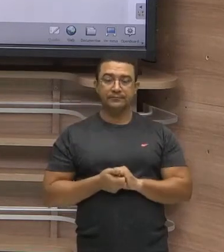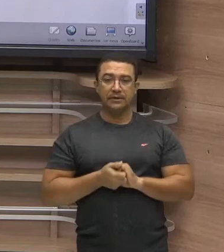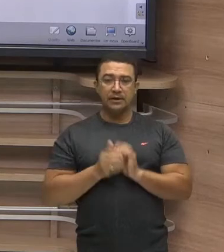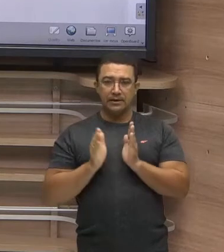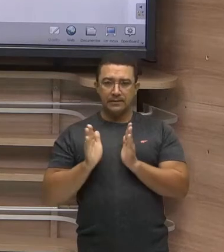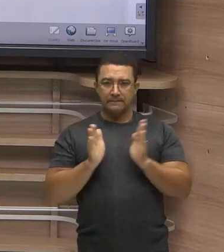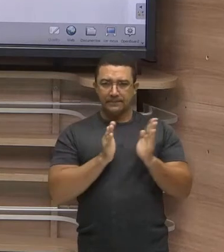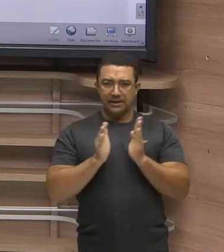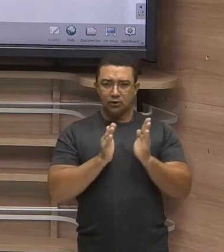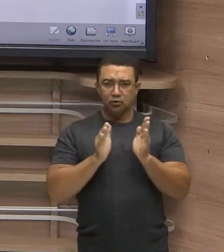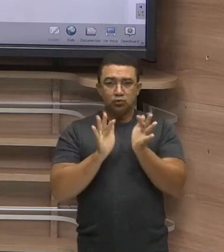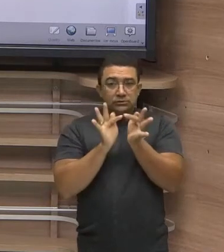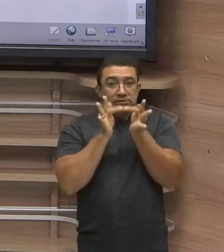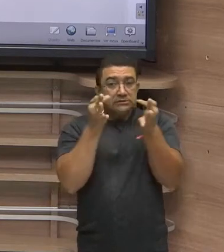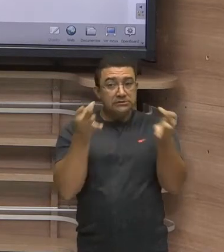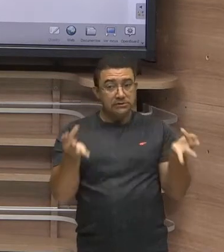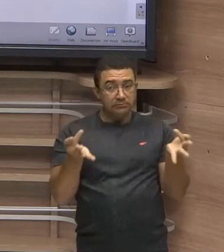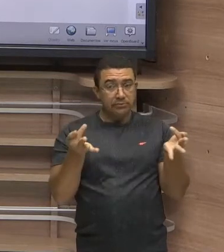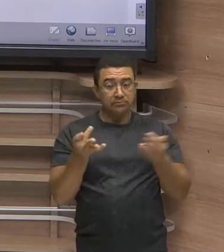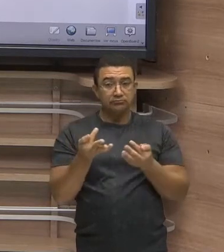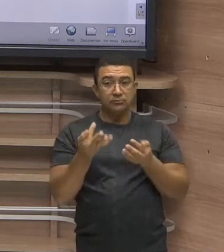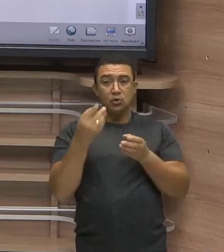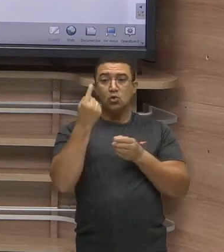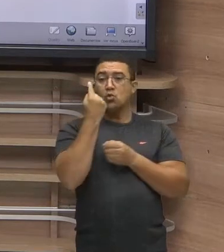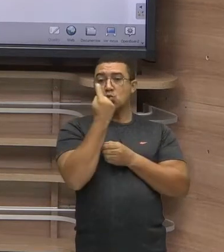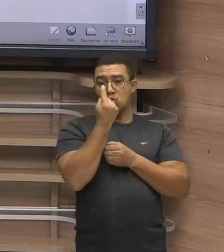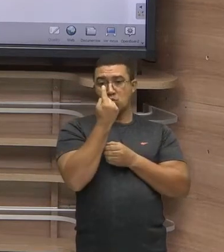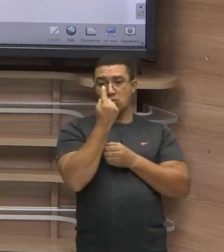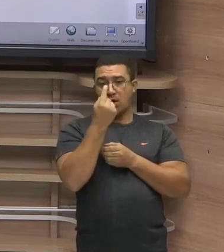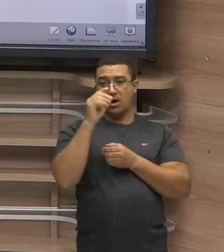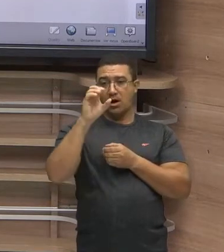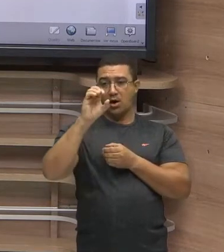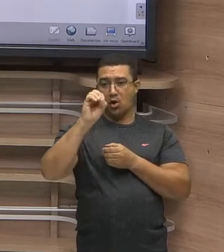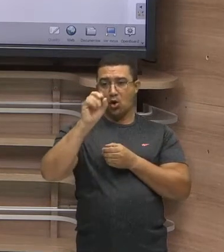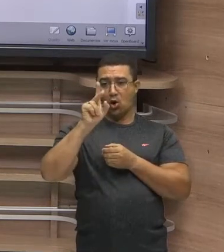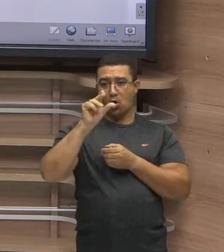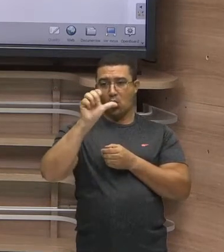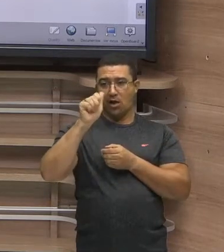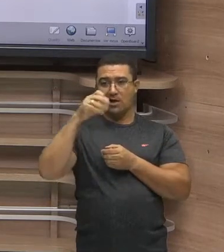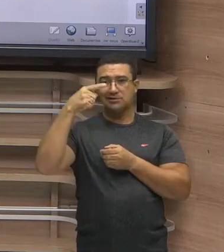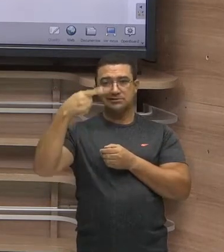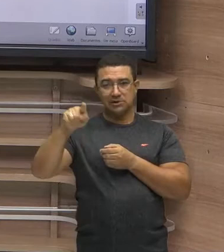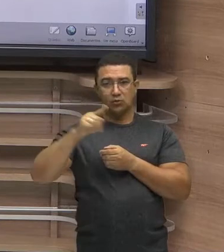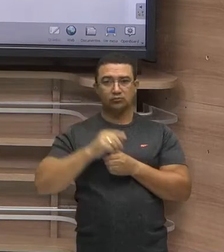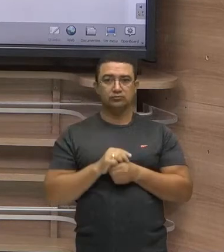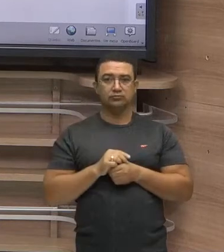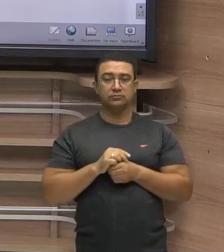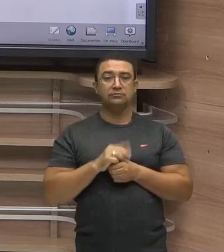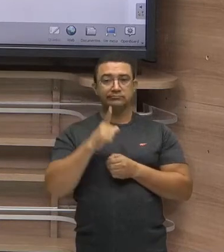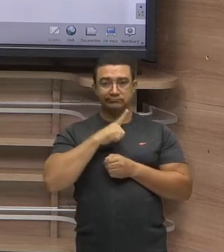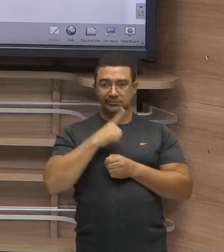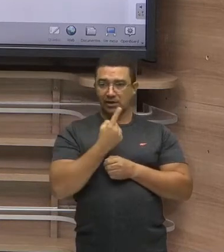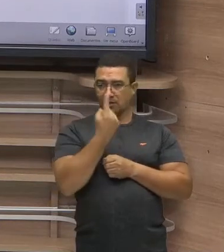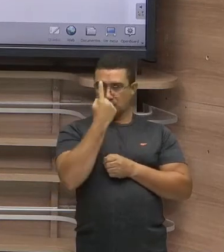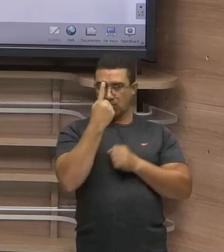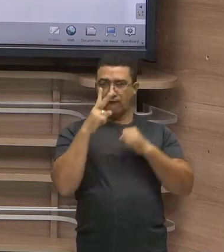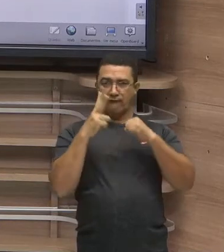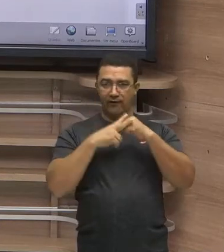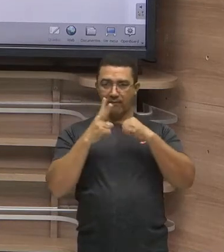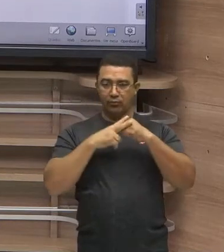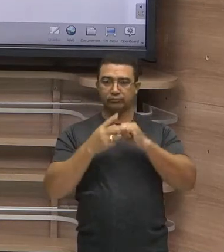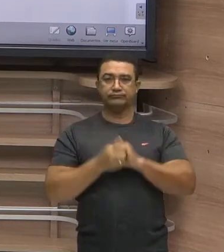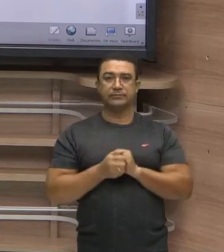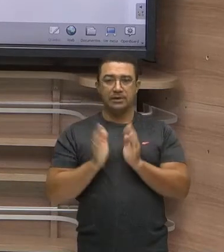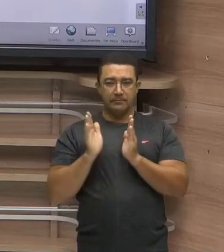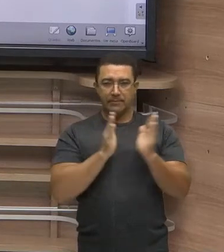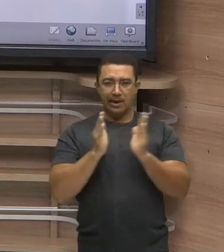Período simples, ele vai ter uma oração. O que é uma oração? Uma oração ele contém um verbo. Período composto